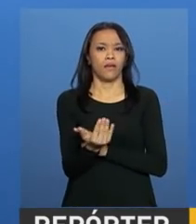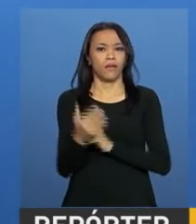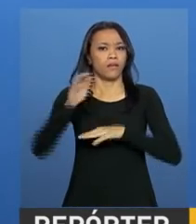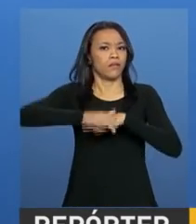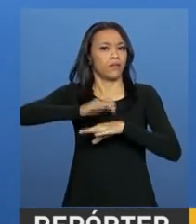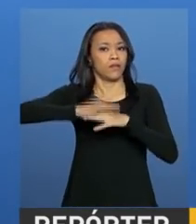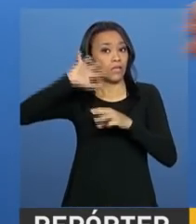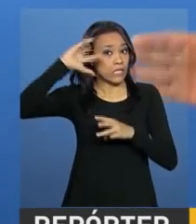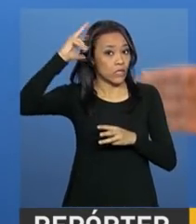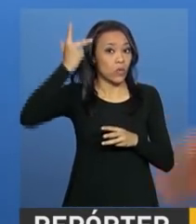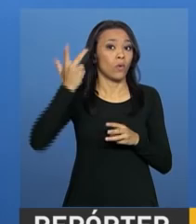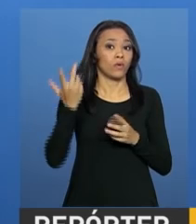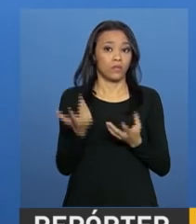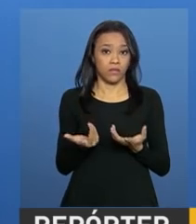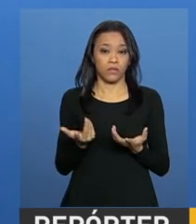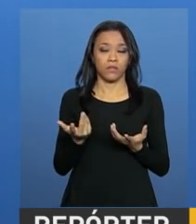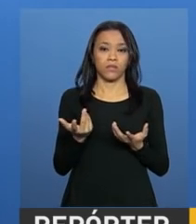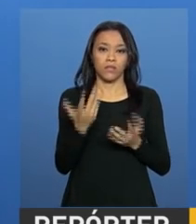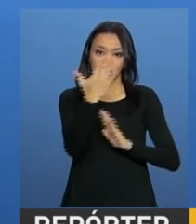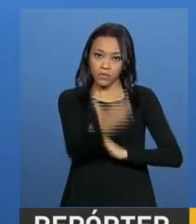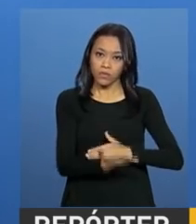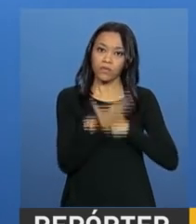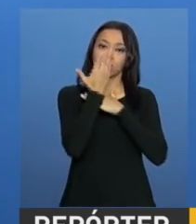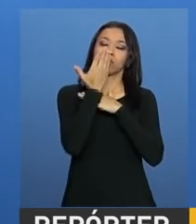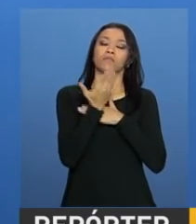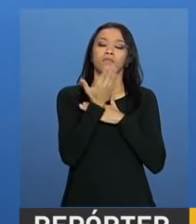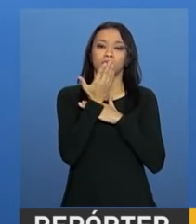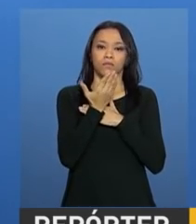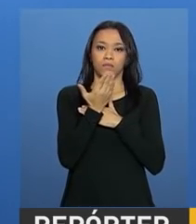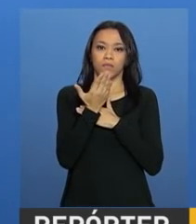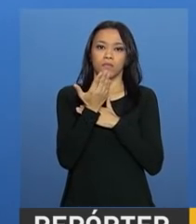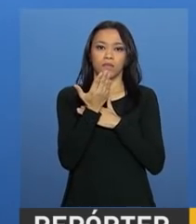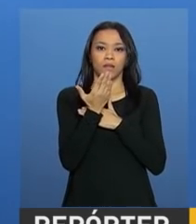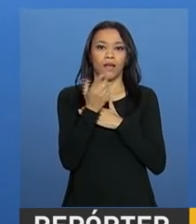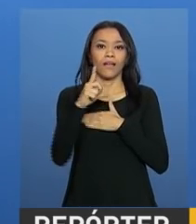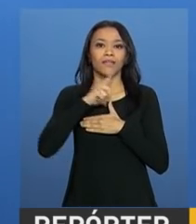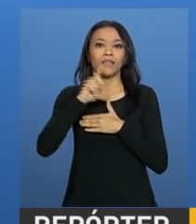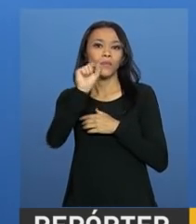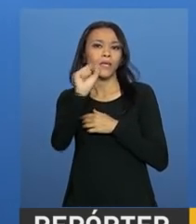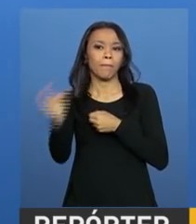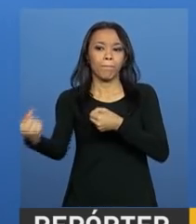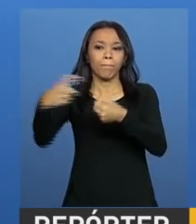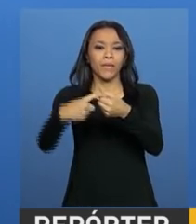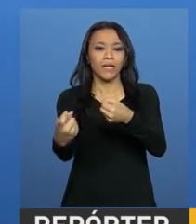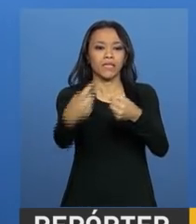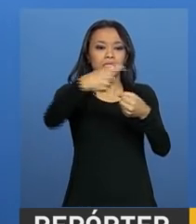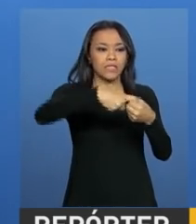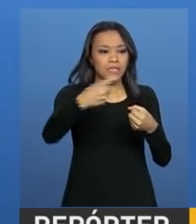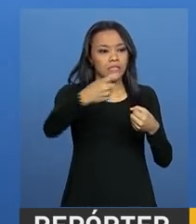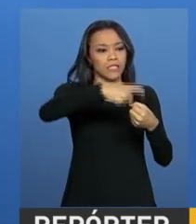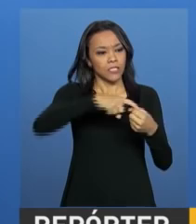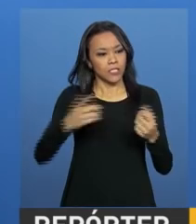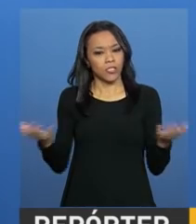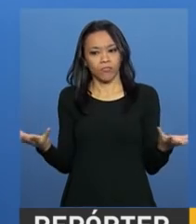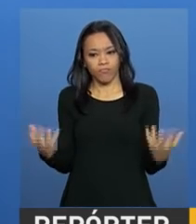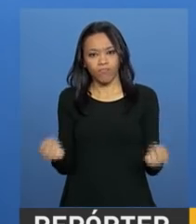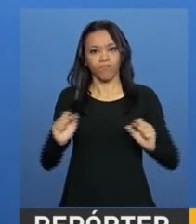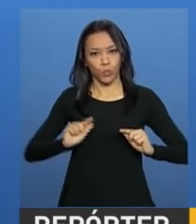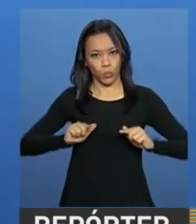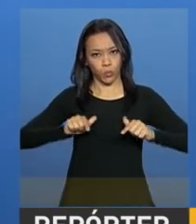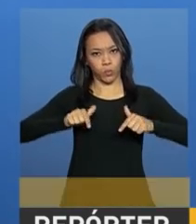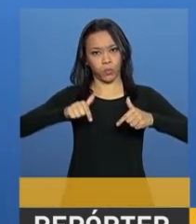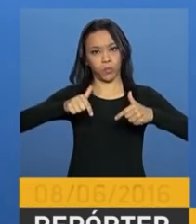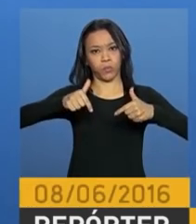decisões que nos levem a ter uma parceria produtiva que possa nos gerar emprego